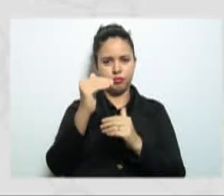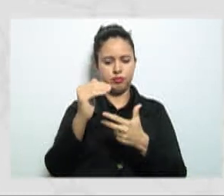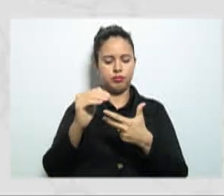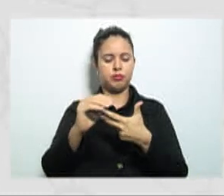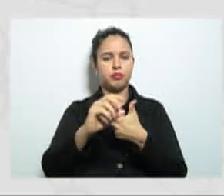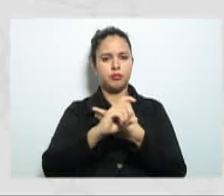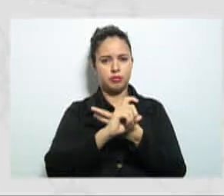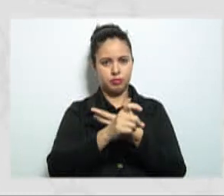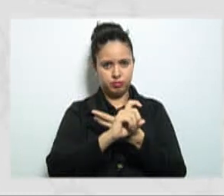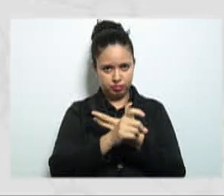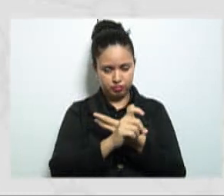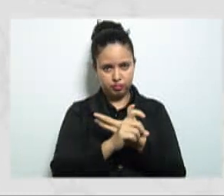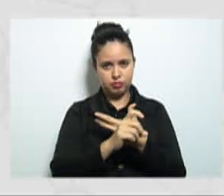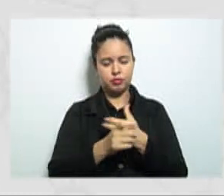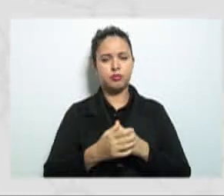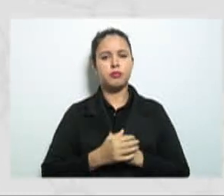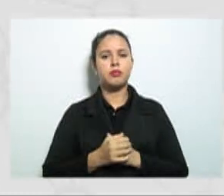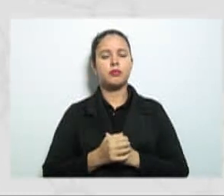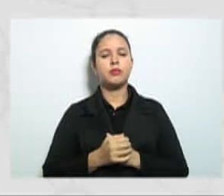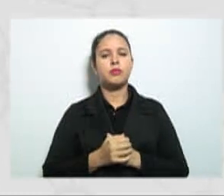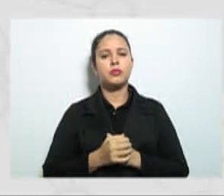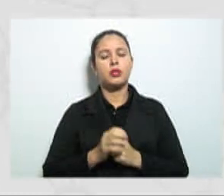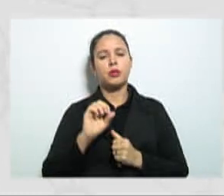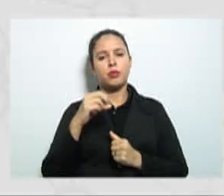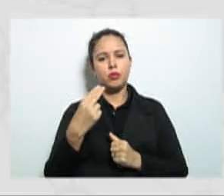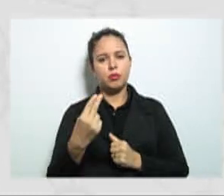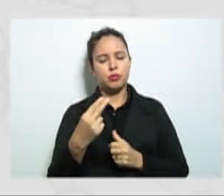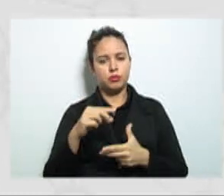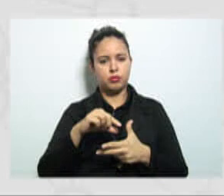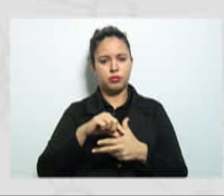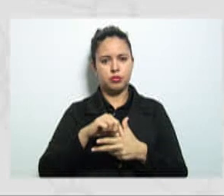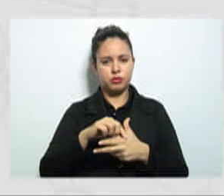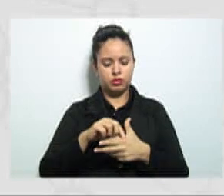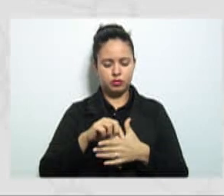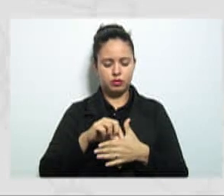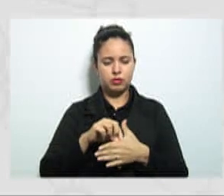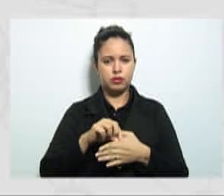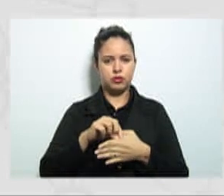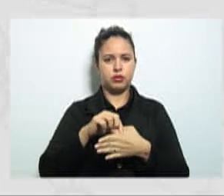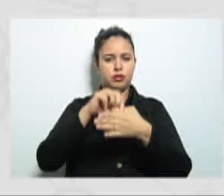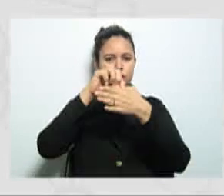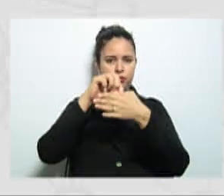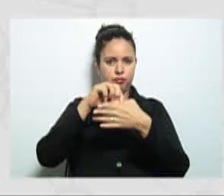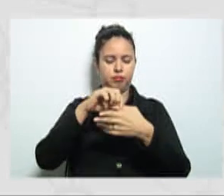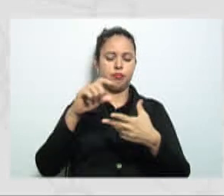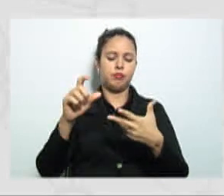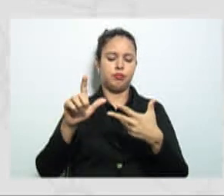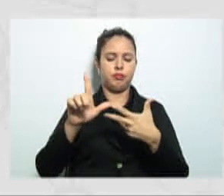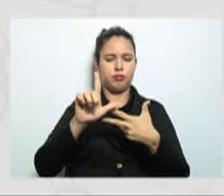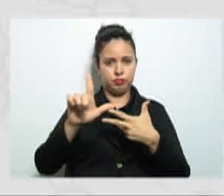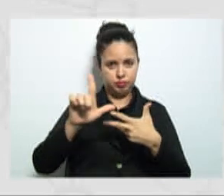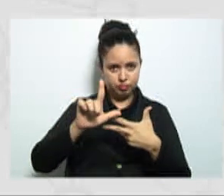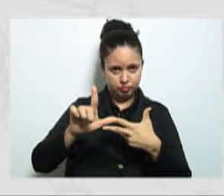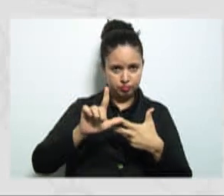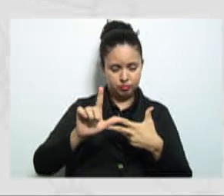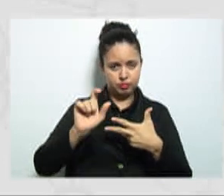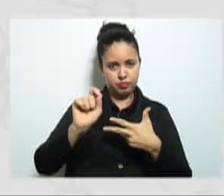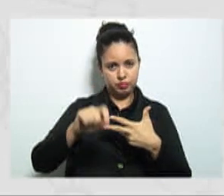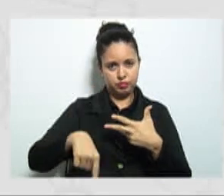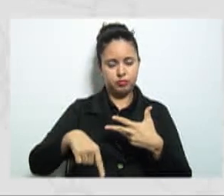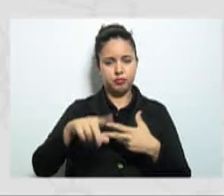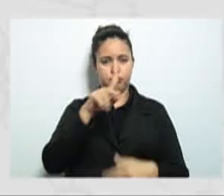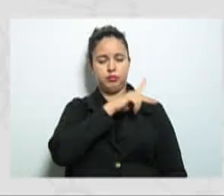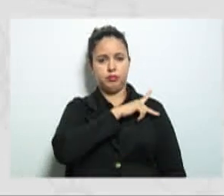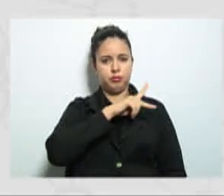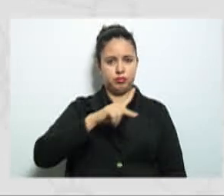Senado. Quem é o chefe do Poder Legislativo? O presidente do STF, que é o Superior Tribunal Federal.